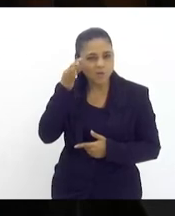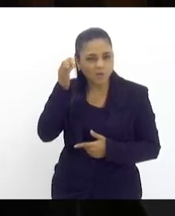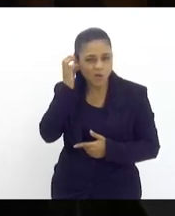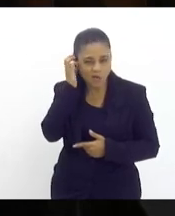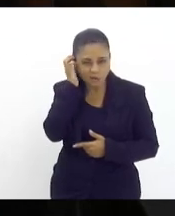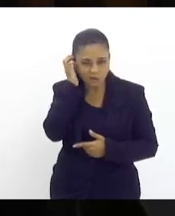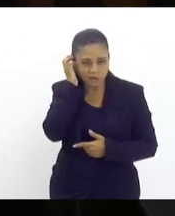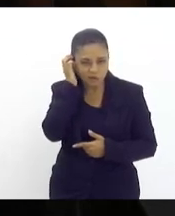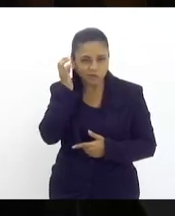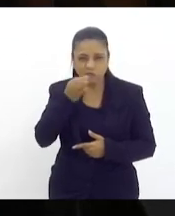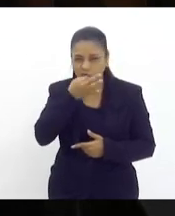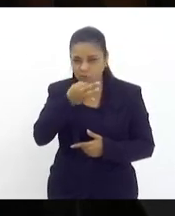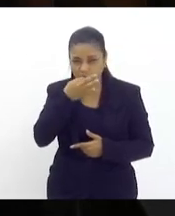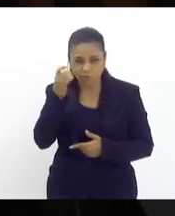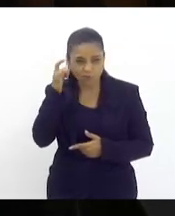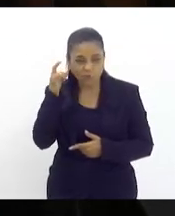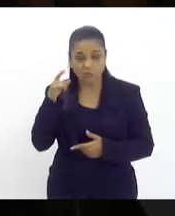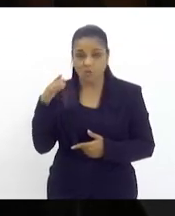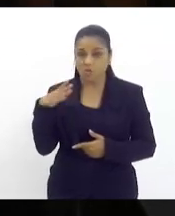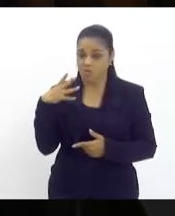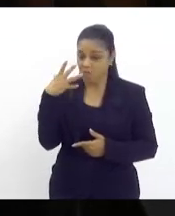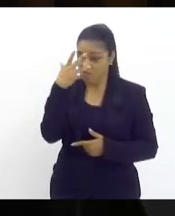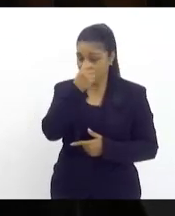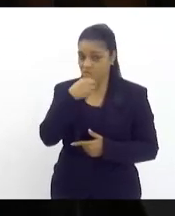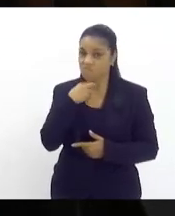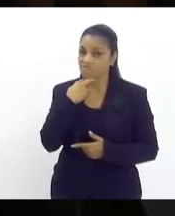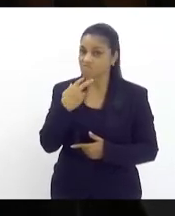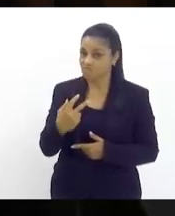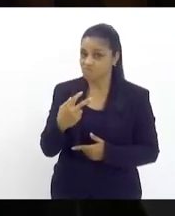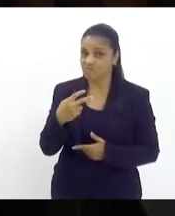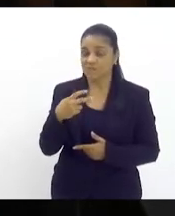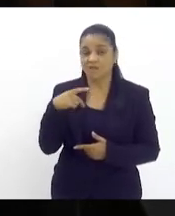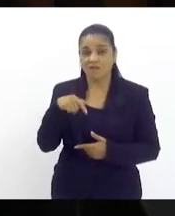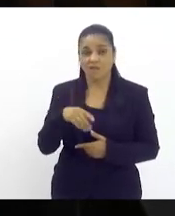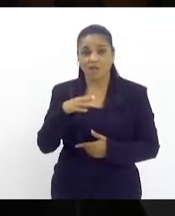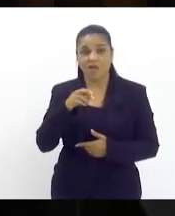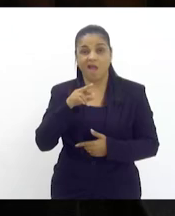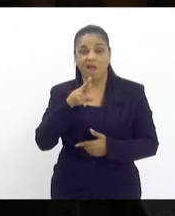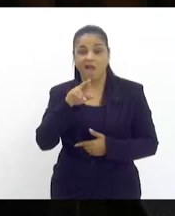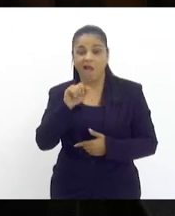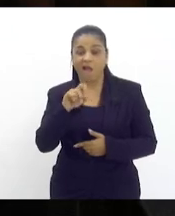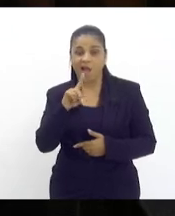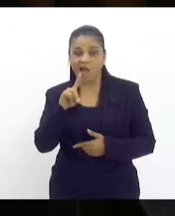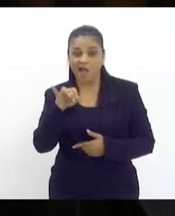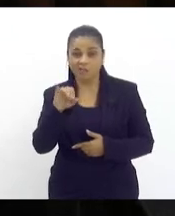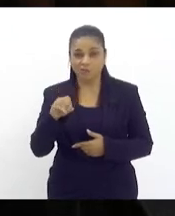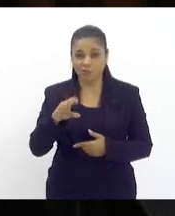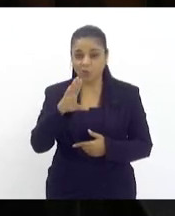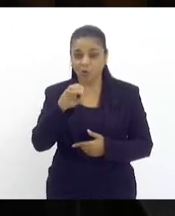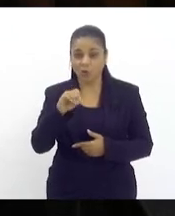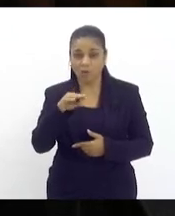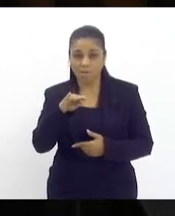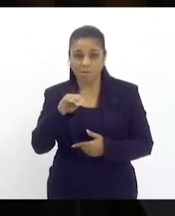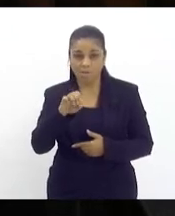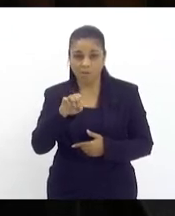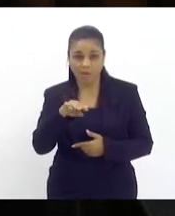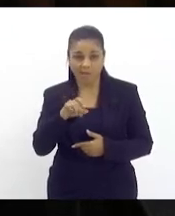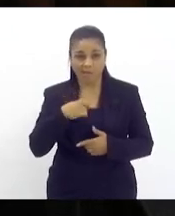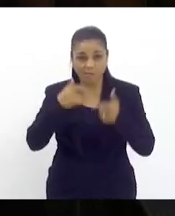dizia assim a que ouvem Rádio Colmeia A Princesinha de